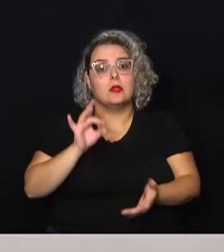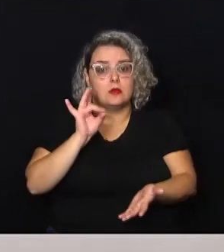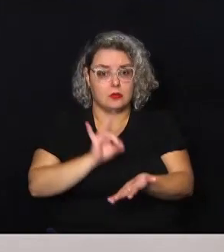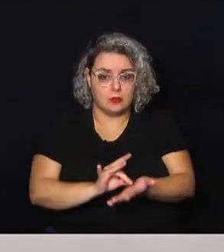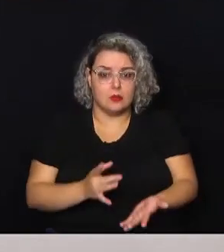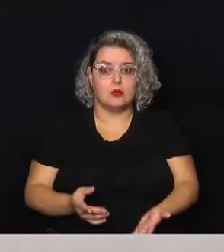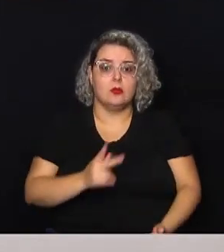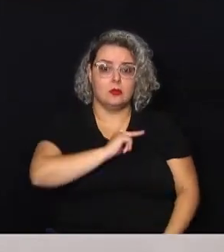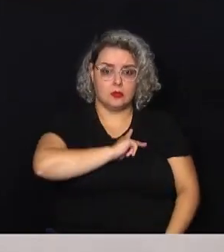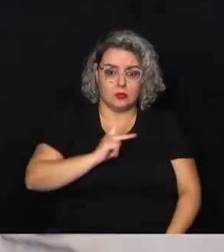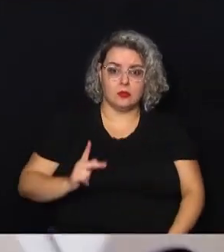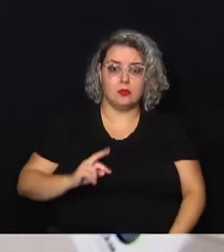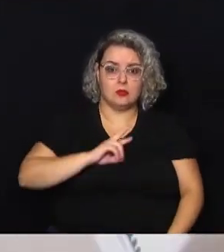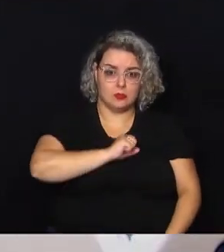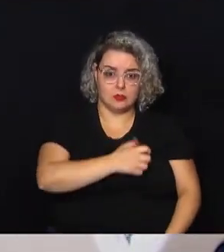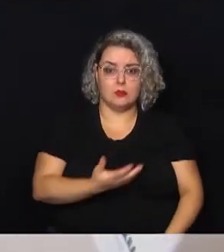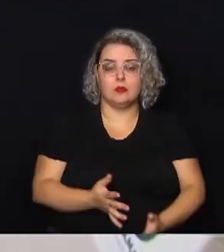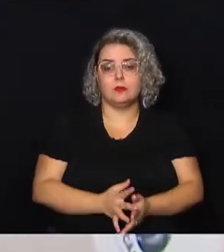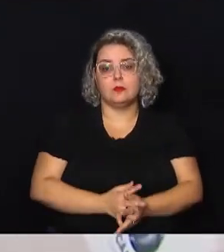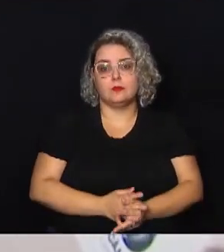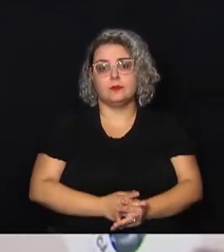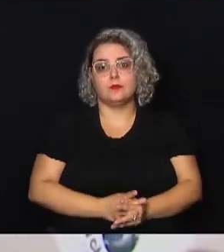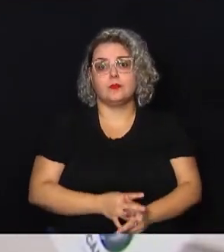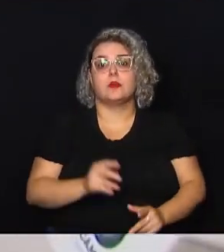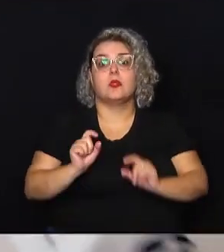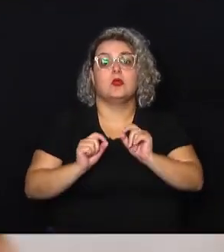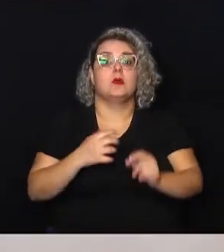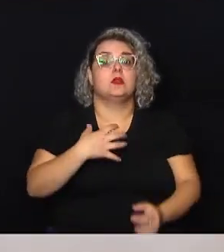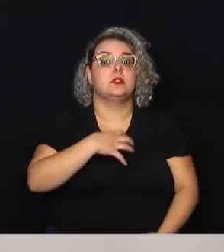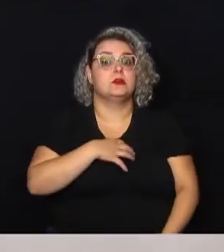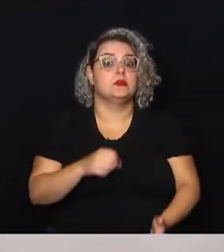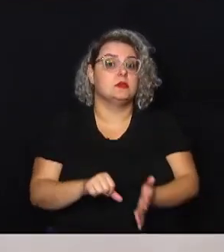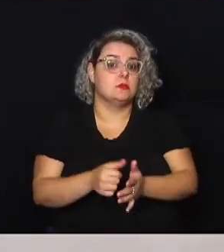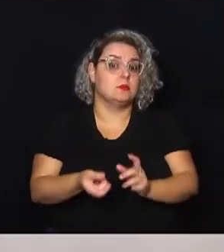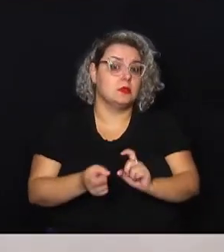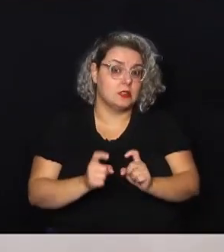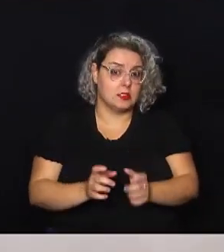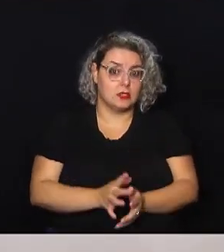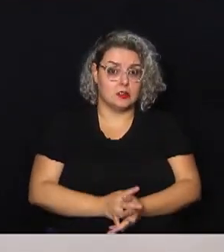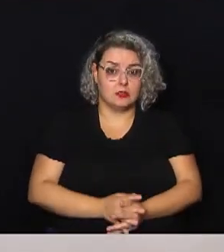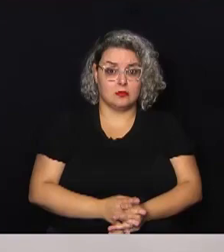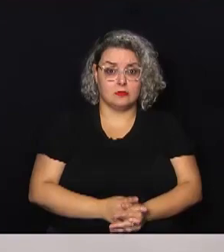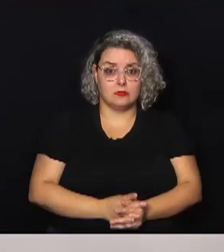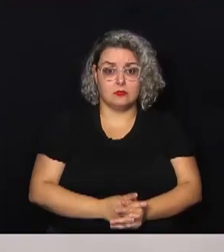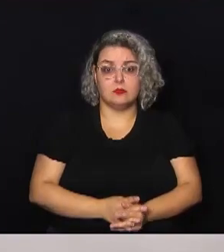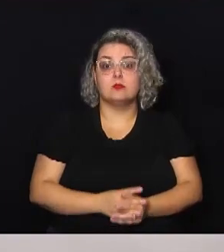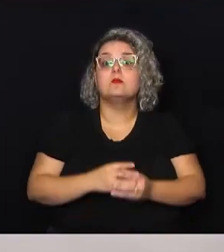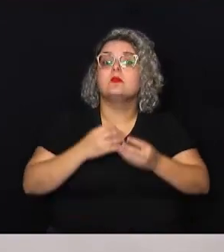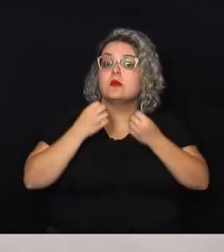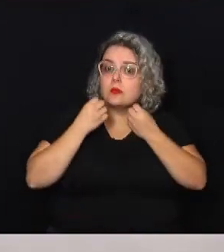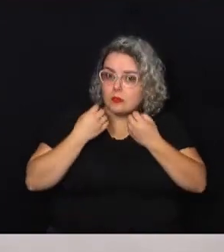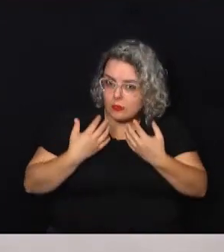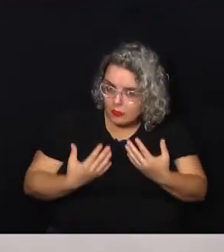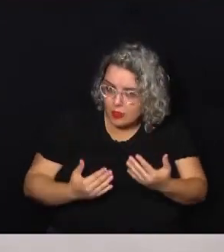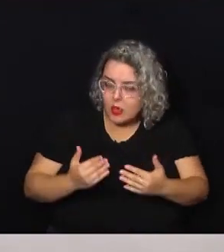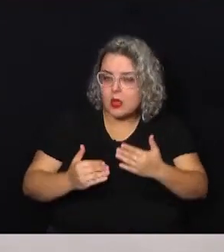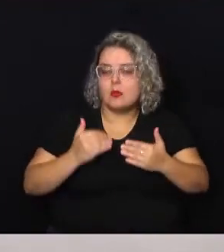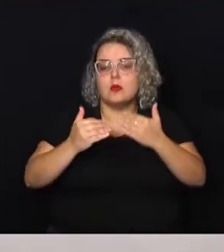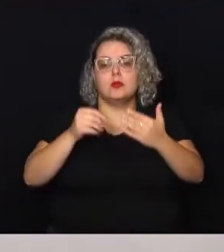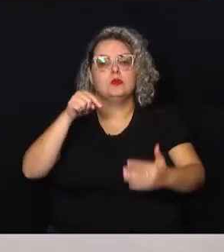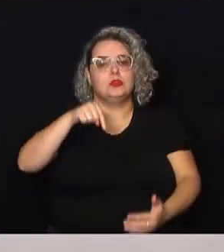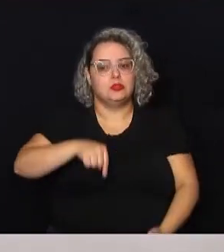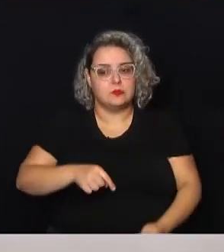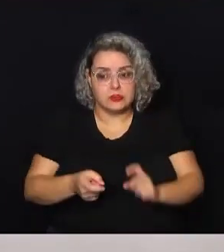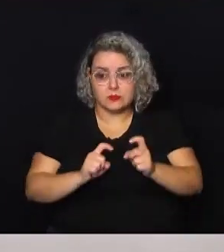com o presidente Rossini O que que você sentiu já nessa foi muito produtiva essa reunião